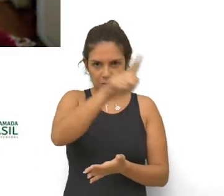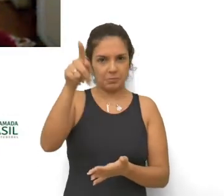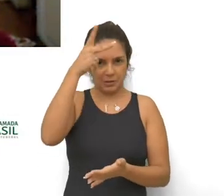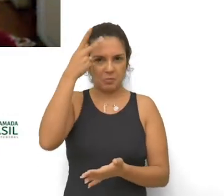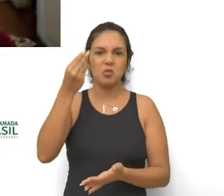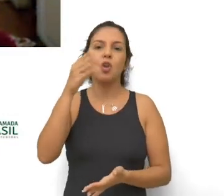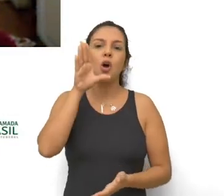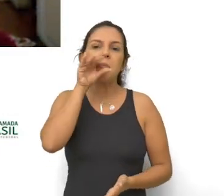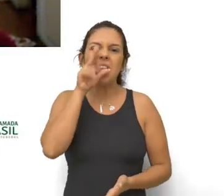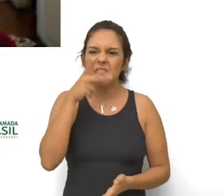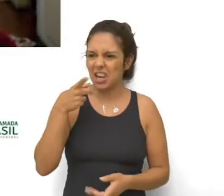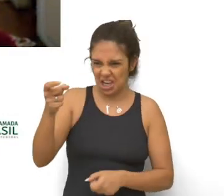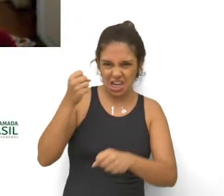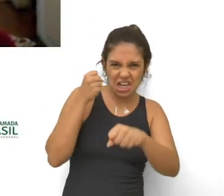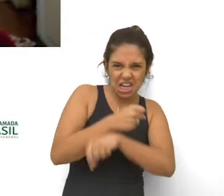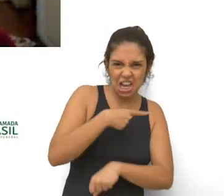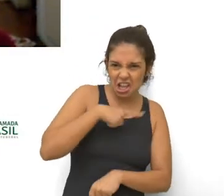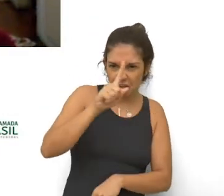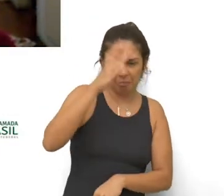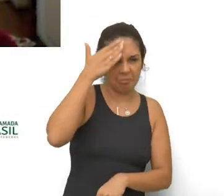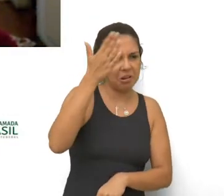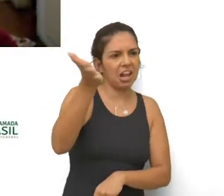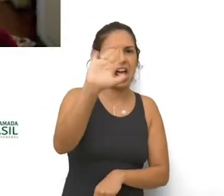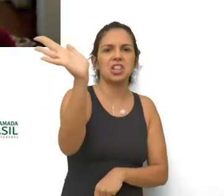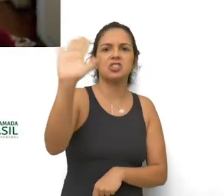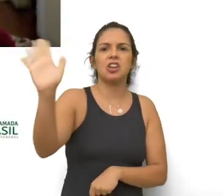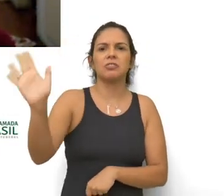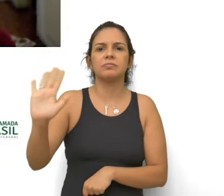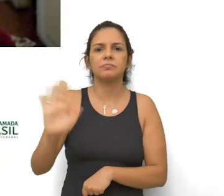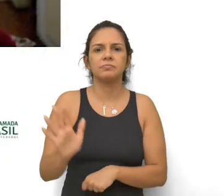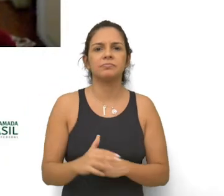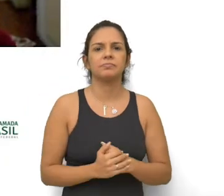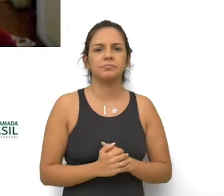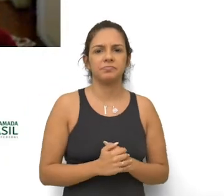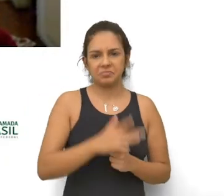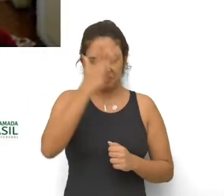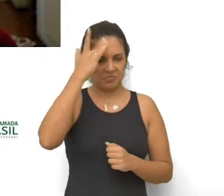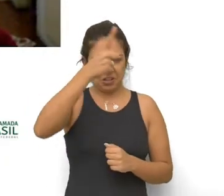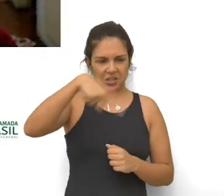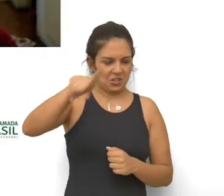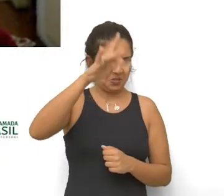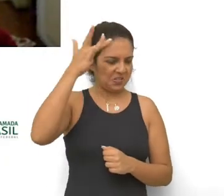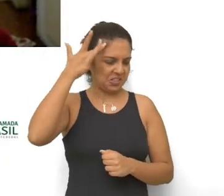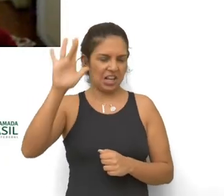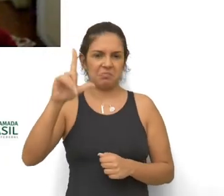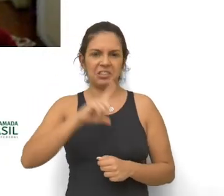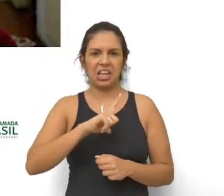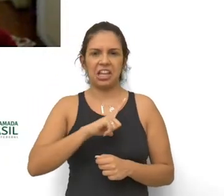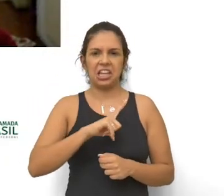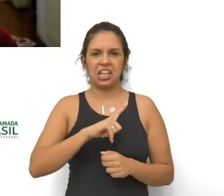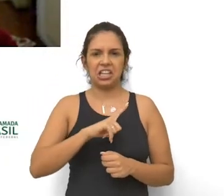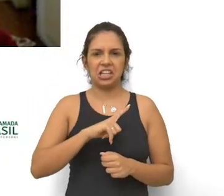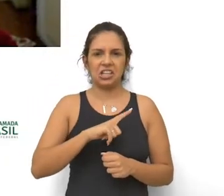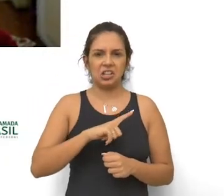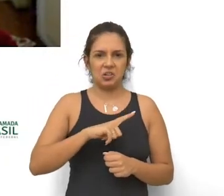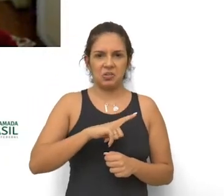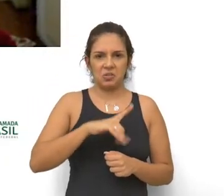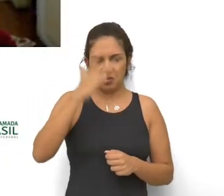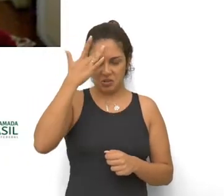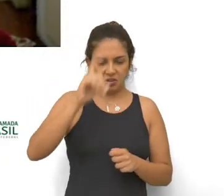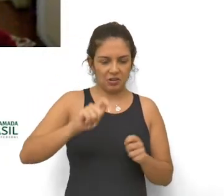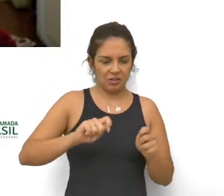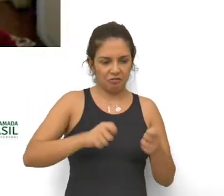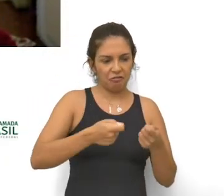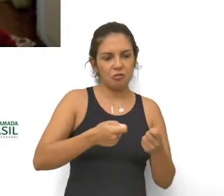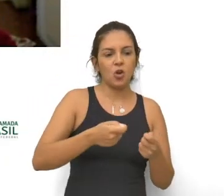fala, muito obrigado, e vai embora. E deixa essa pessoa que não sabe, que tem aquele eletrodoméstico lá na cozinha que ela não sabe